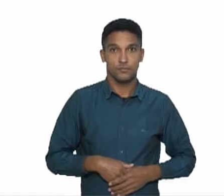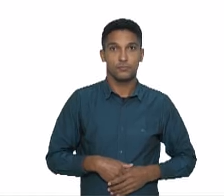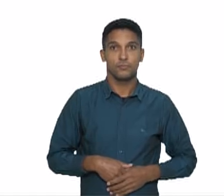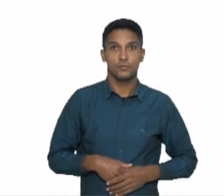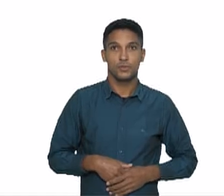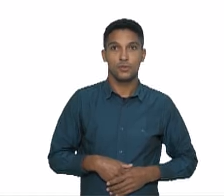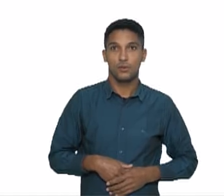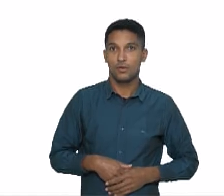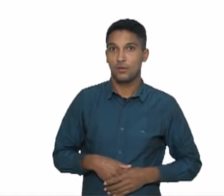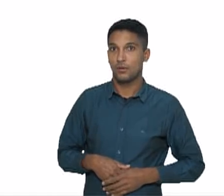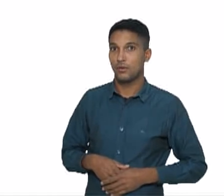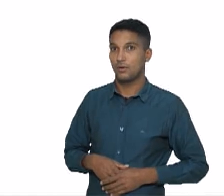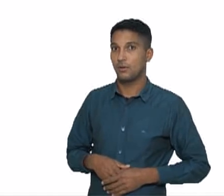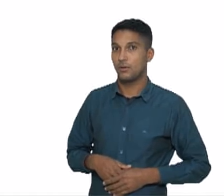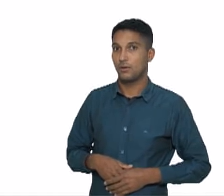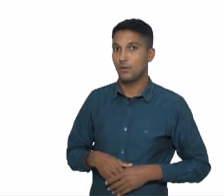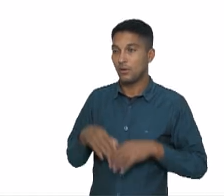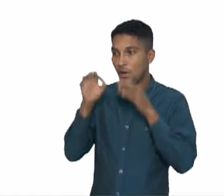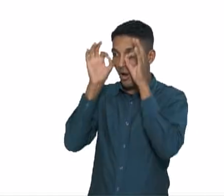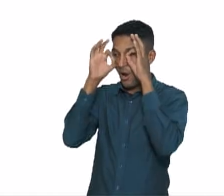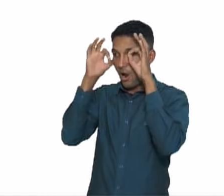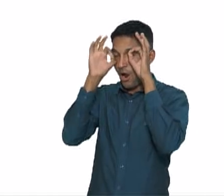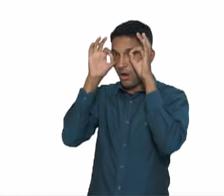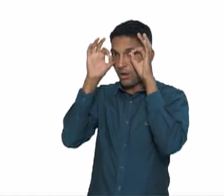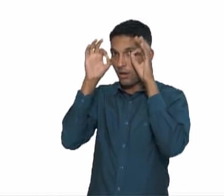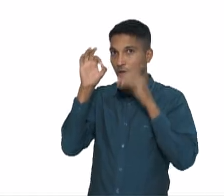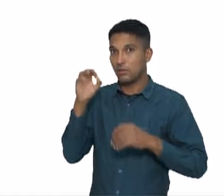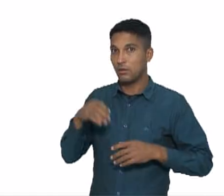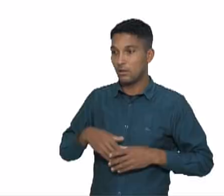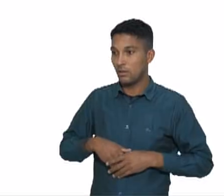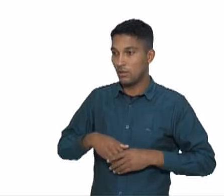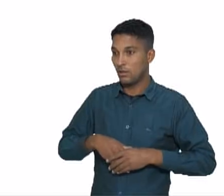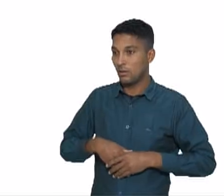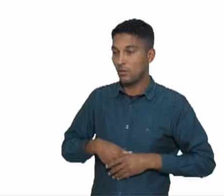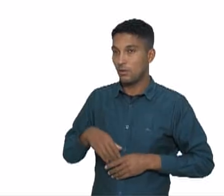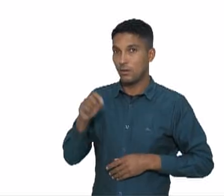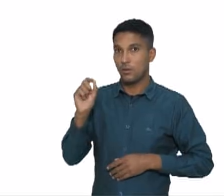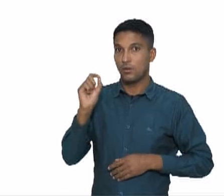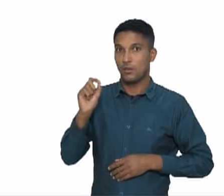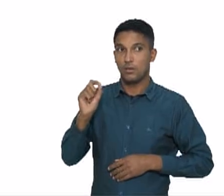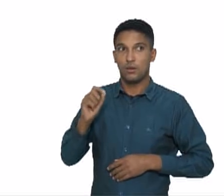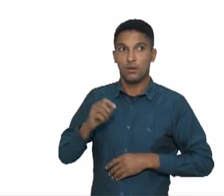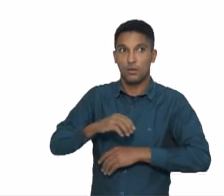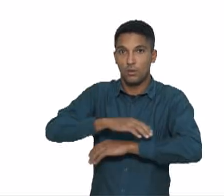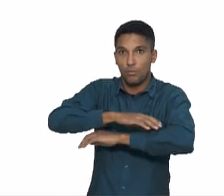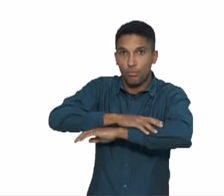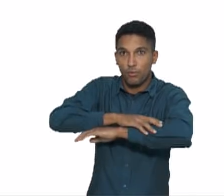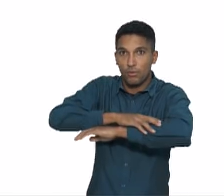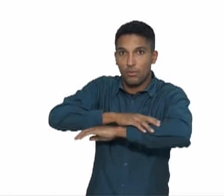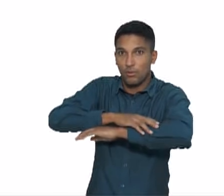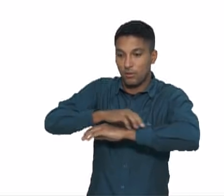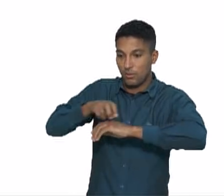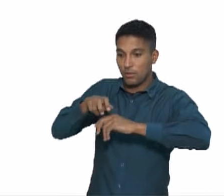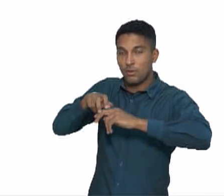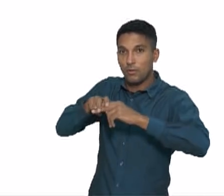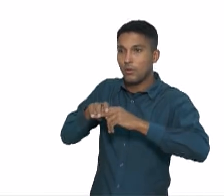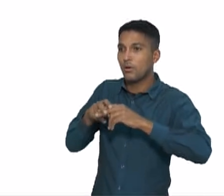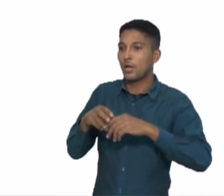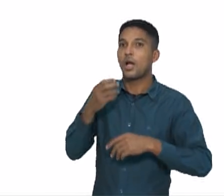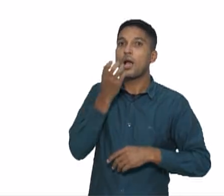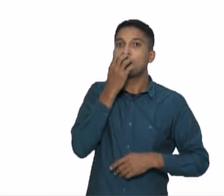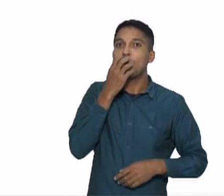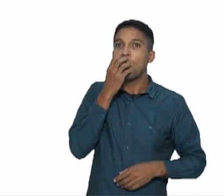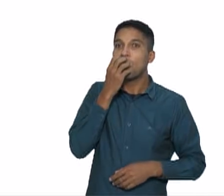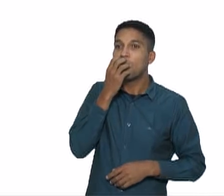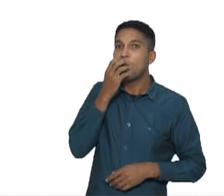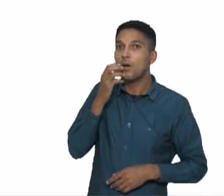Acompanhou-o com olhos pretos que mal acreditavam, debruçada sobre a bolsa e os joelhos, até vê-lo dobrar a outra esquina. Mas